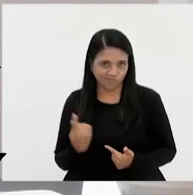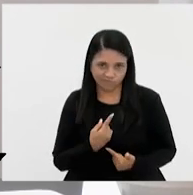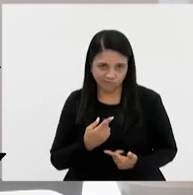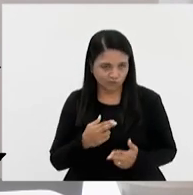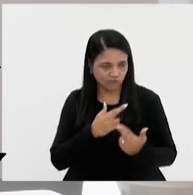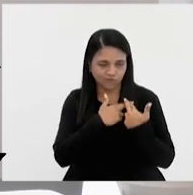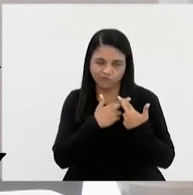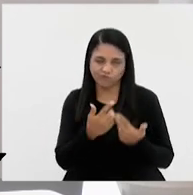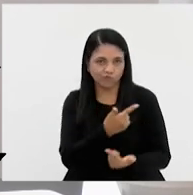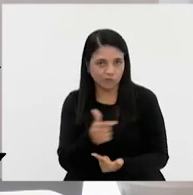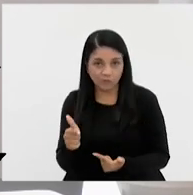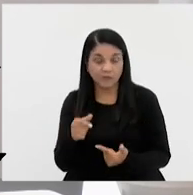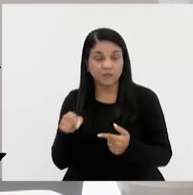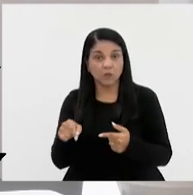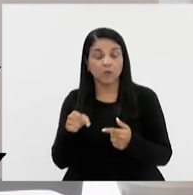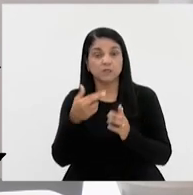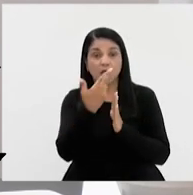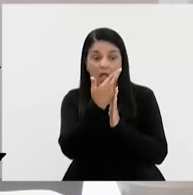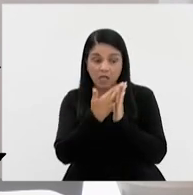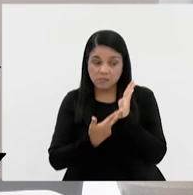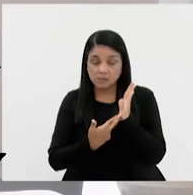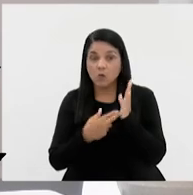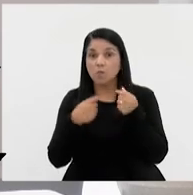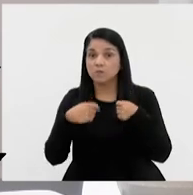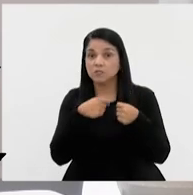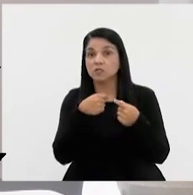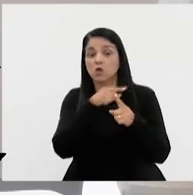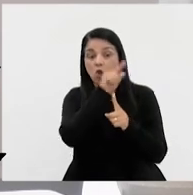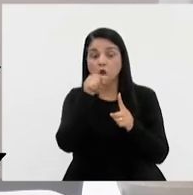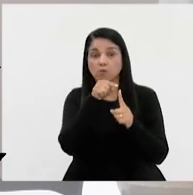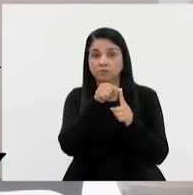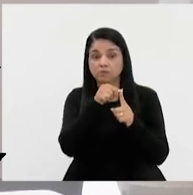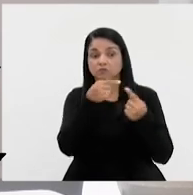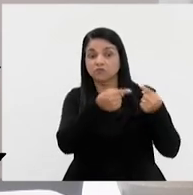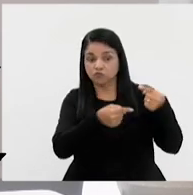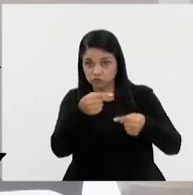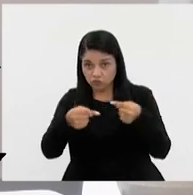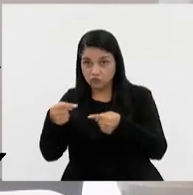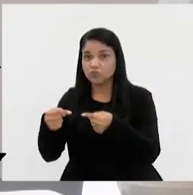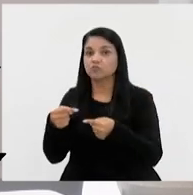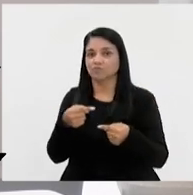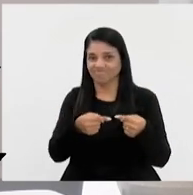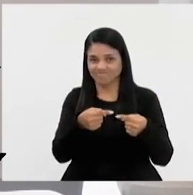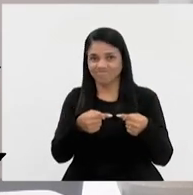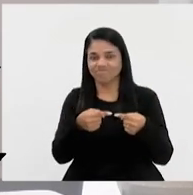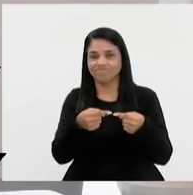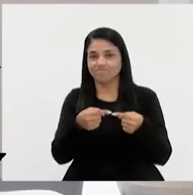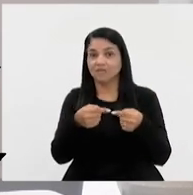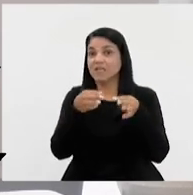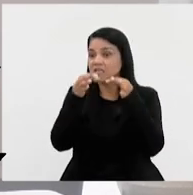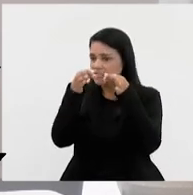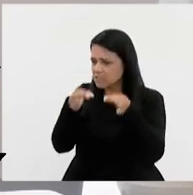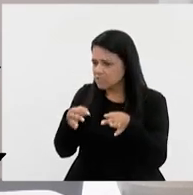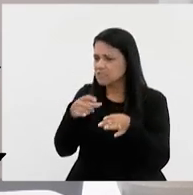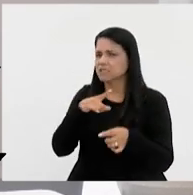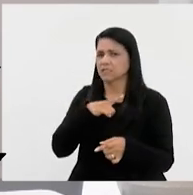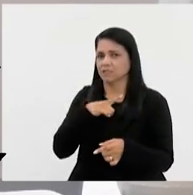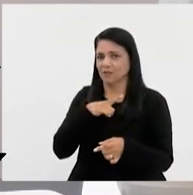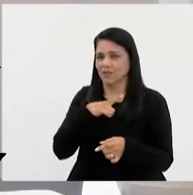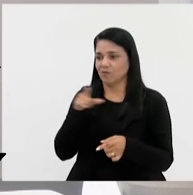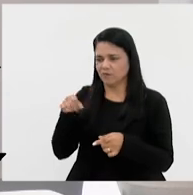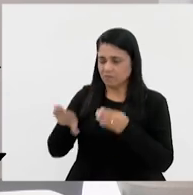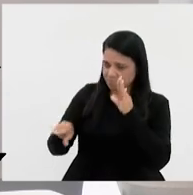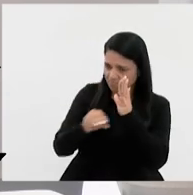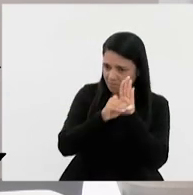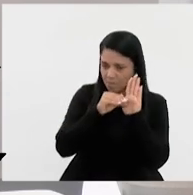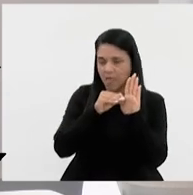redação é muito sutil, ela tem que ser objeto de ampla discussão realmente, porque tenho certeza que Vossa Excelência fará uma emenda